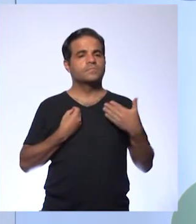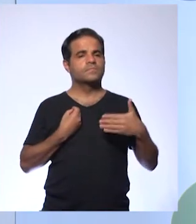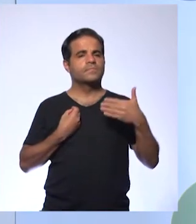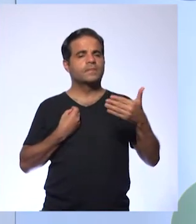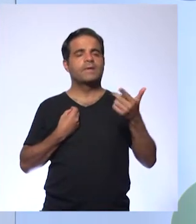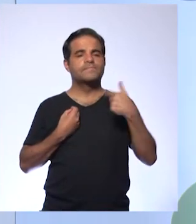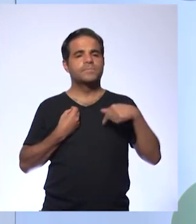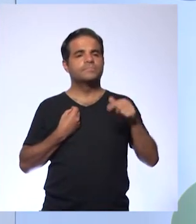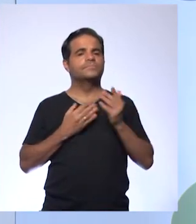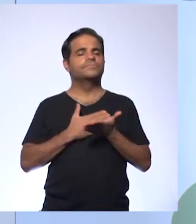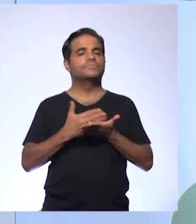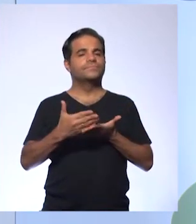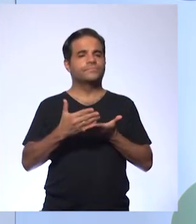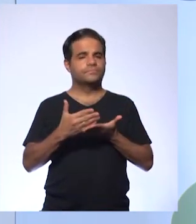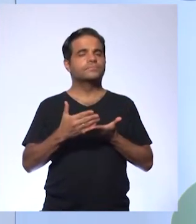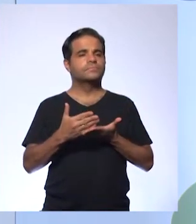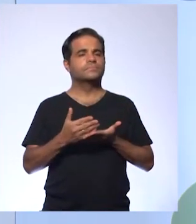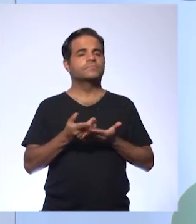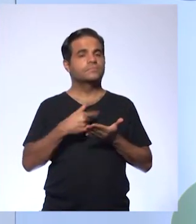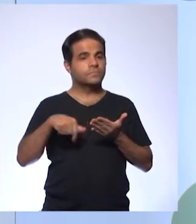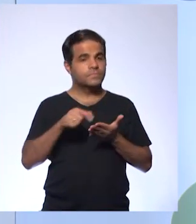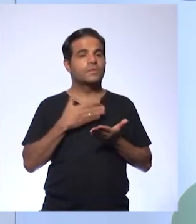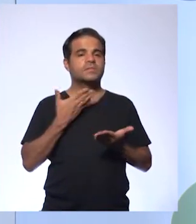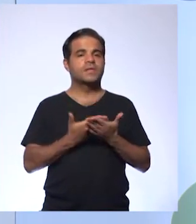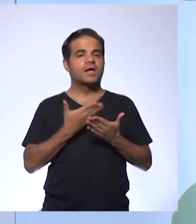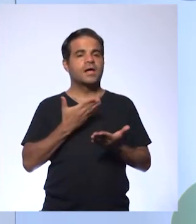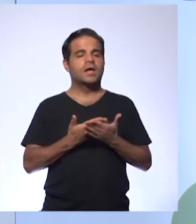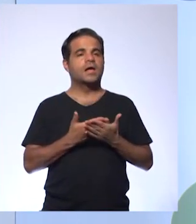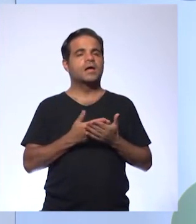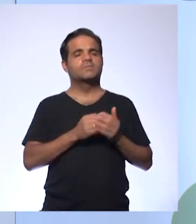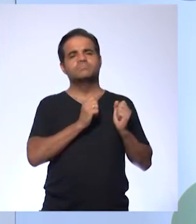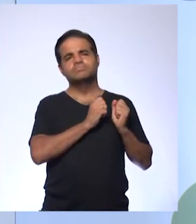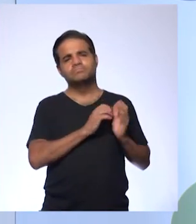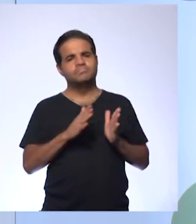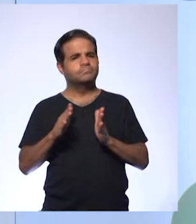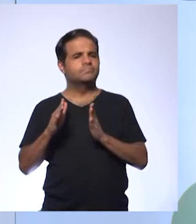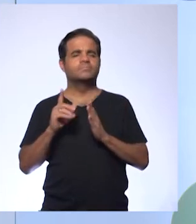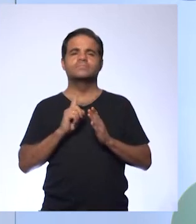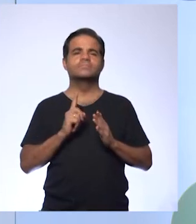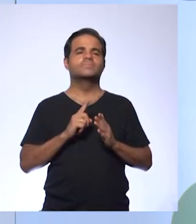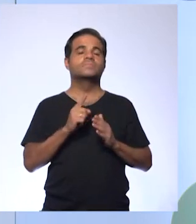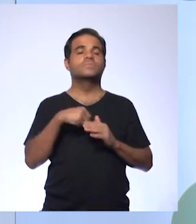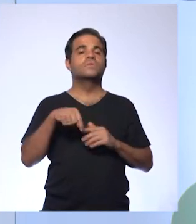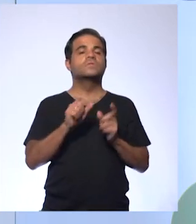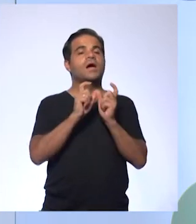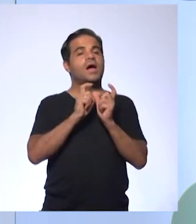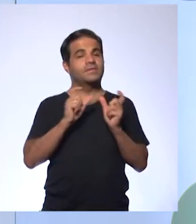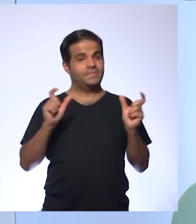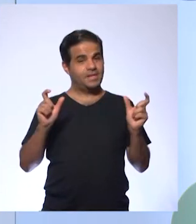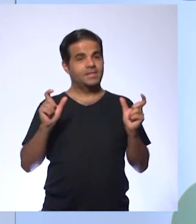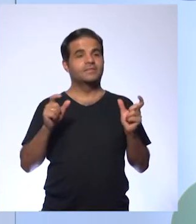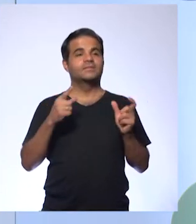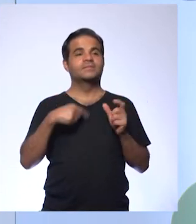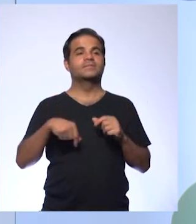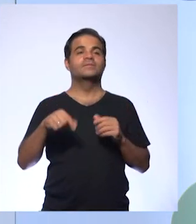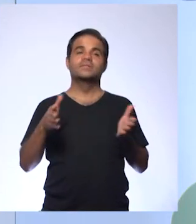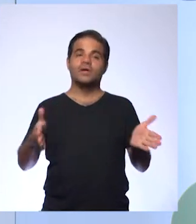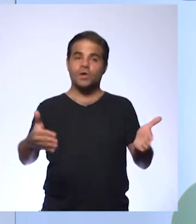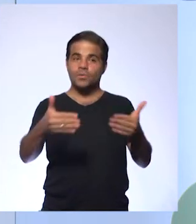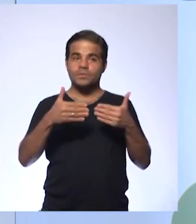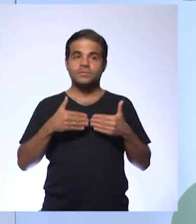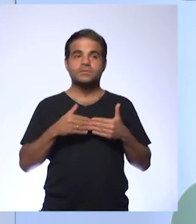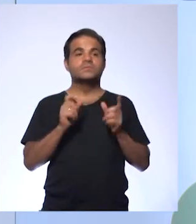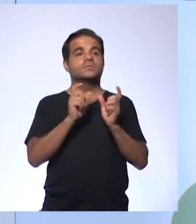gente começar, né, a nossa aula, né, sem mais delongas, a nossa frase, né, já que essa é a nossa acolhida,